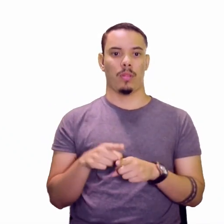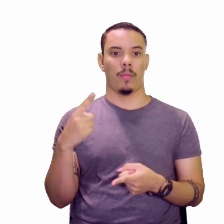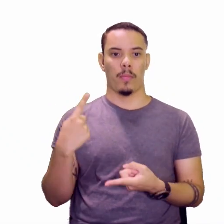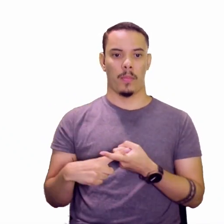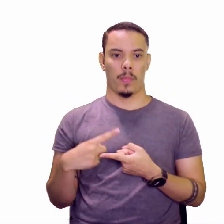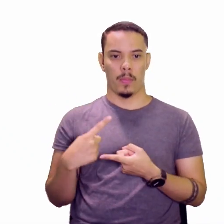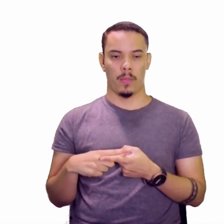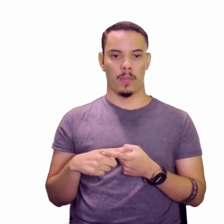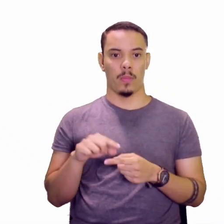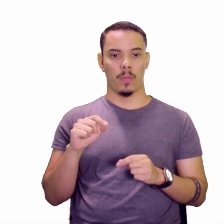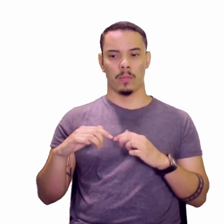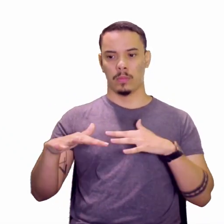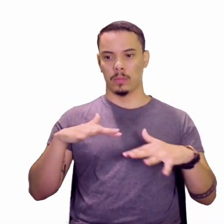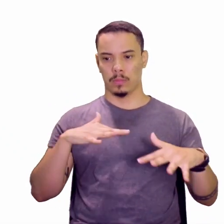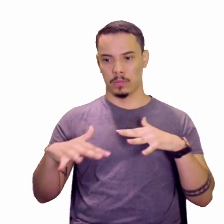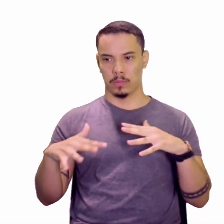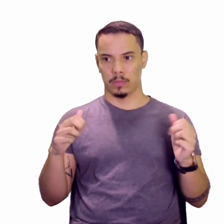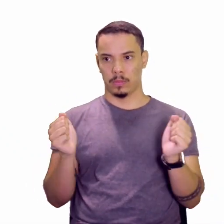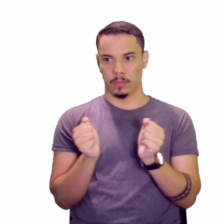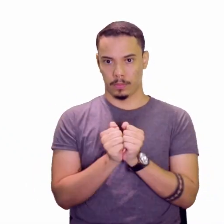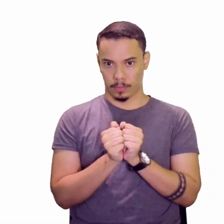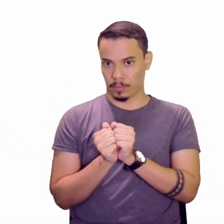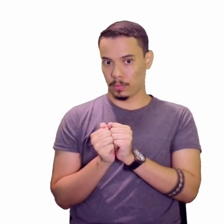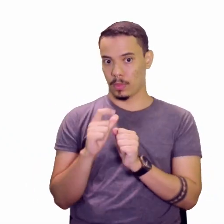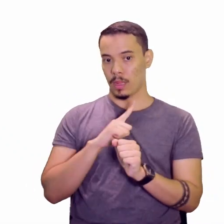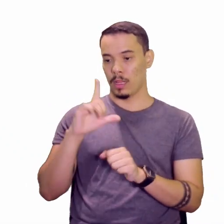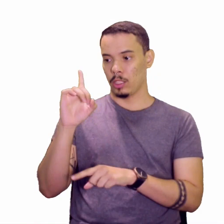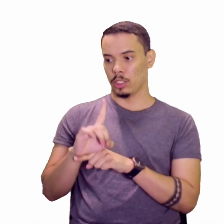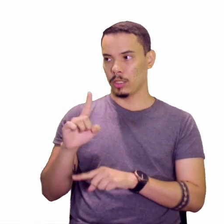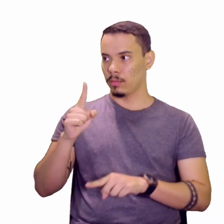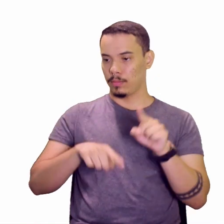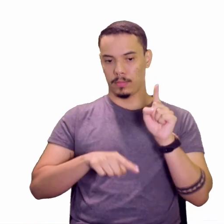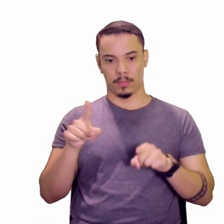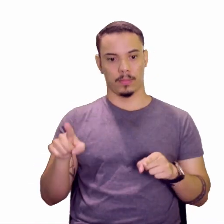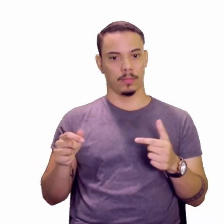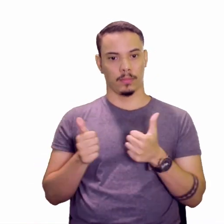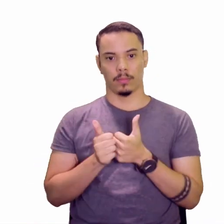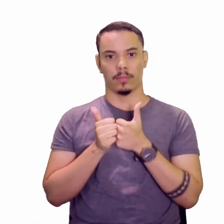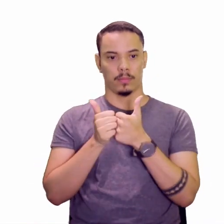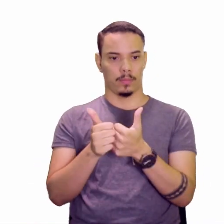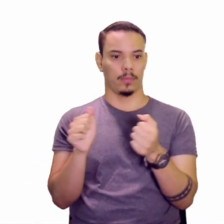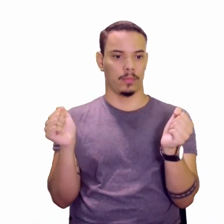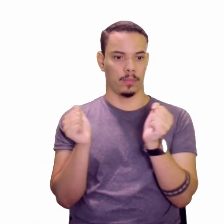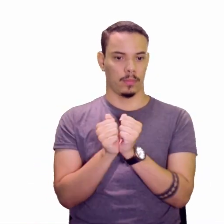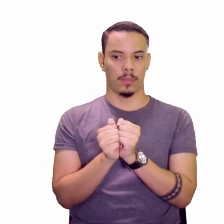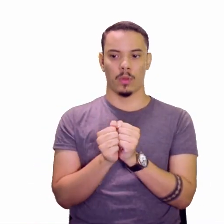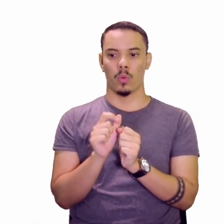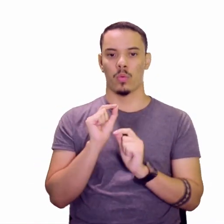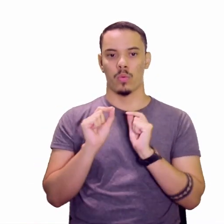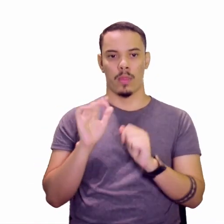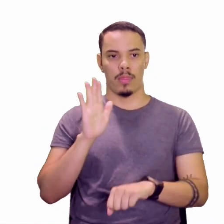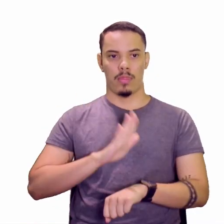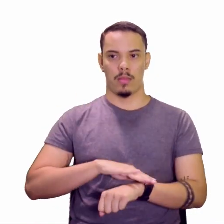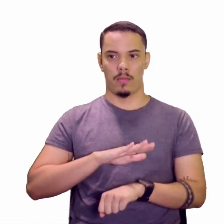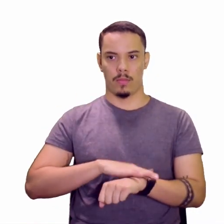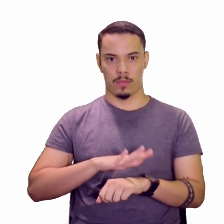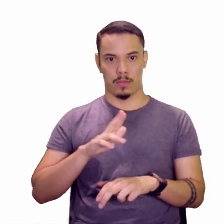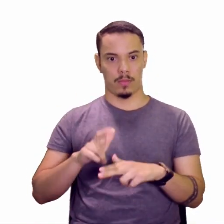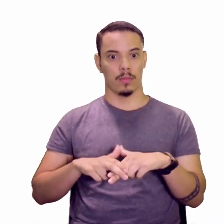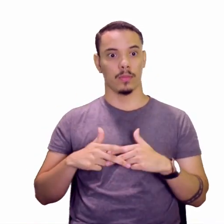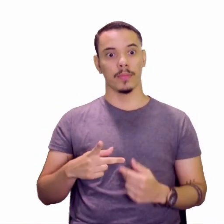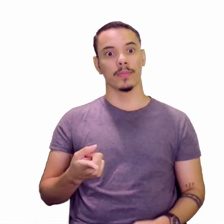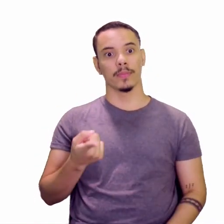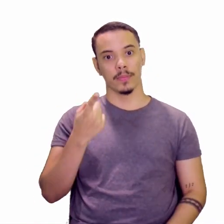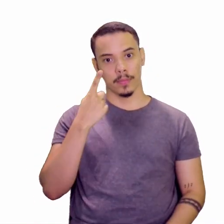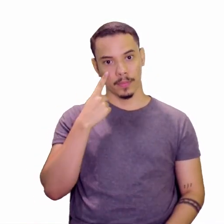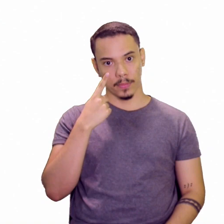aqui é um movimento uniforme, Isso. as distâncias variam de forma proporcional ao tempo, tá, pessoal? Então, olha